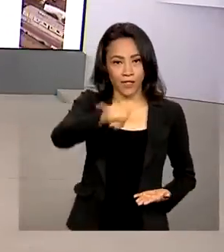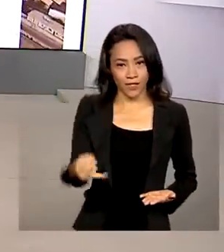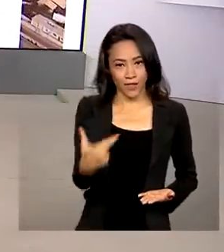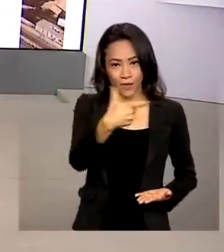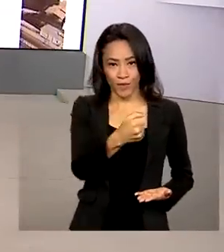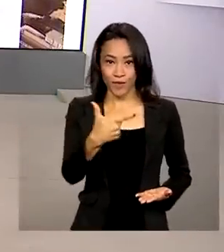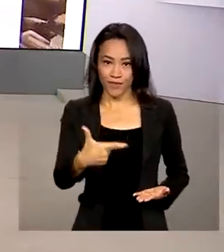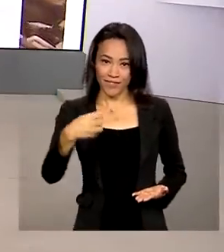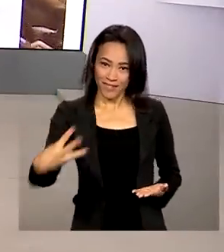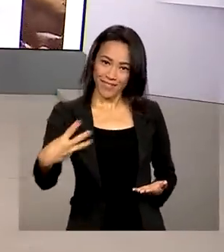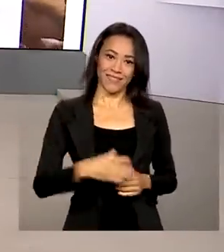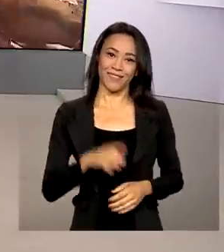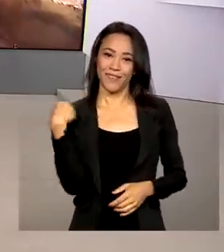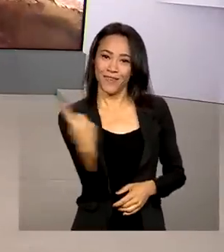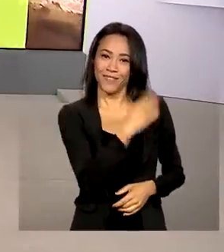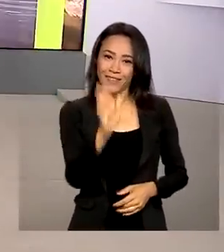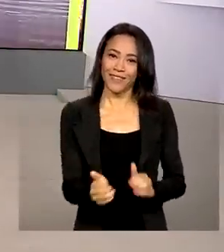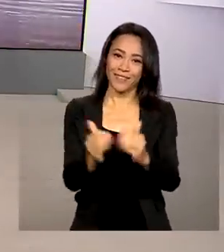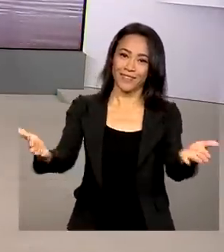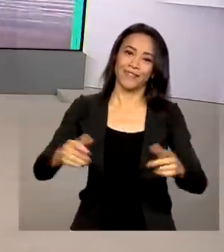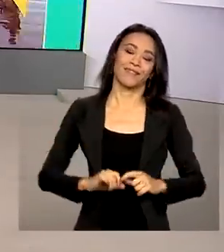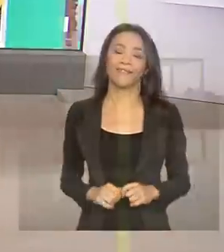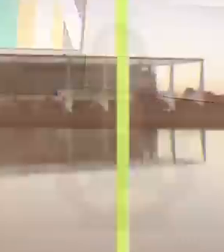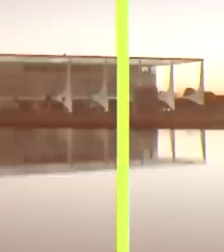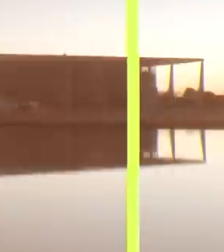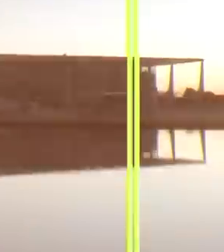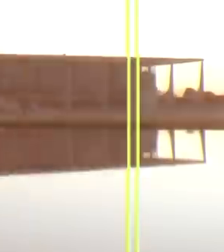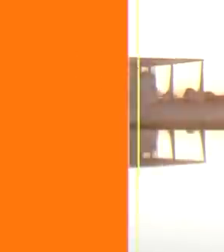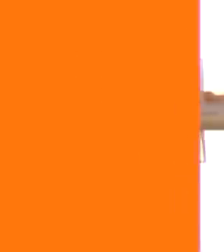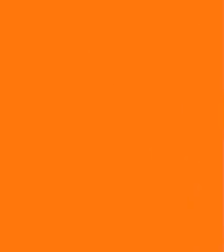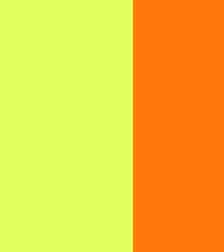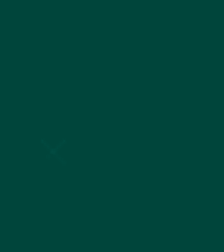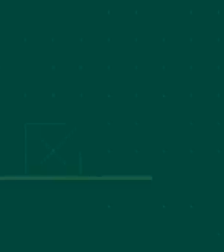de 2023 o Brasil em dias já está no ar